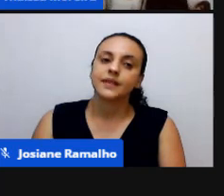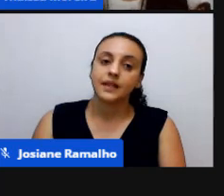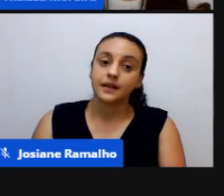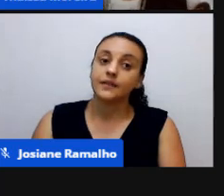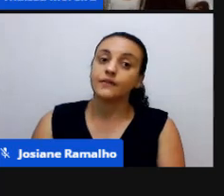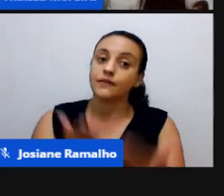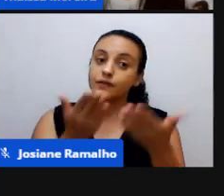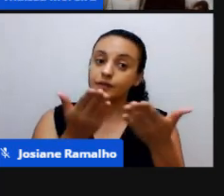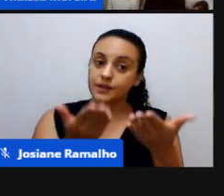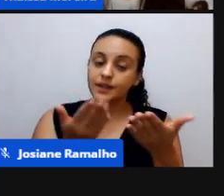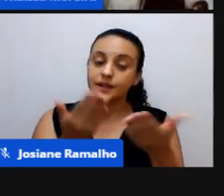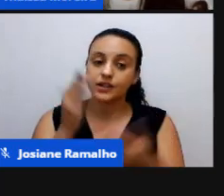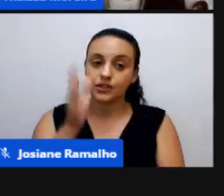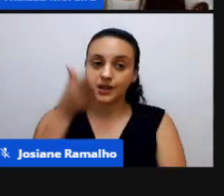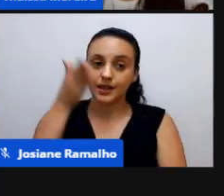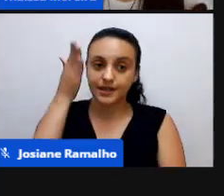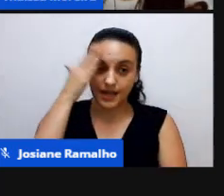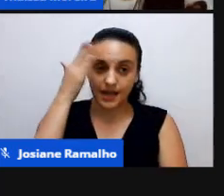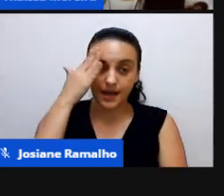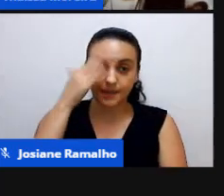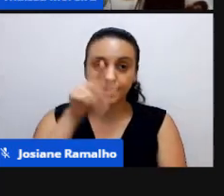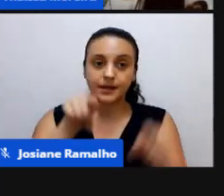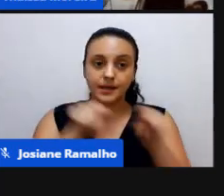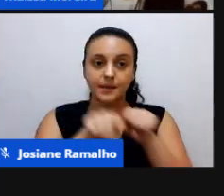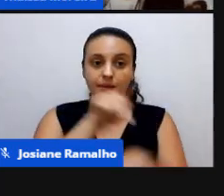a professora Adriana já mencionou,